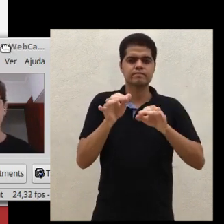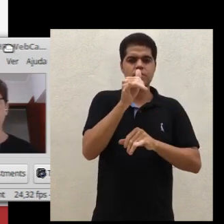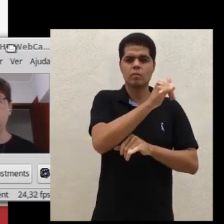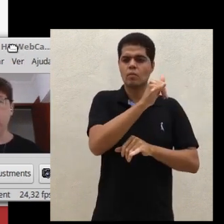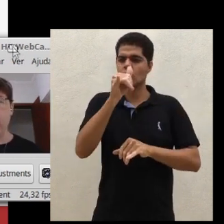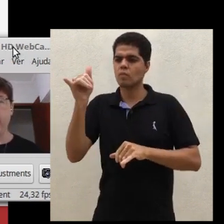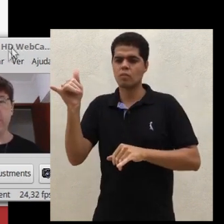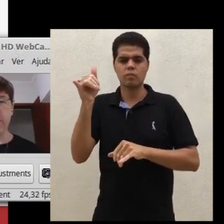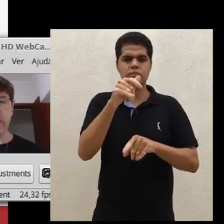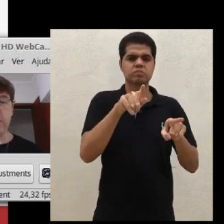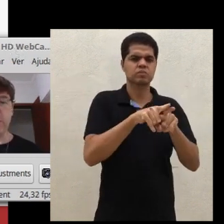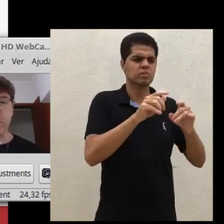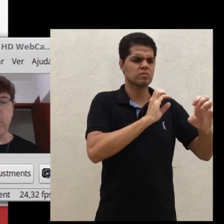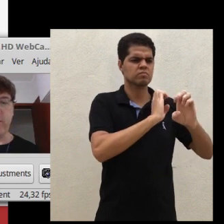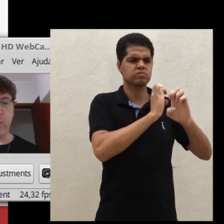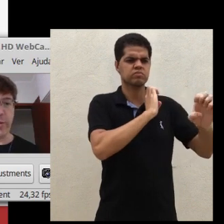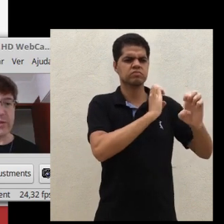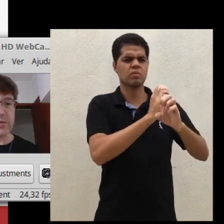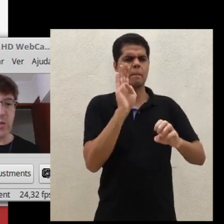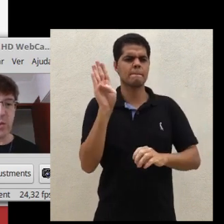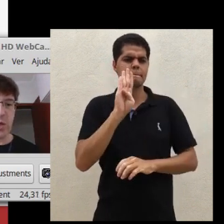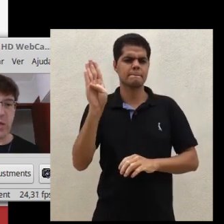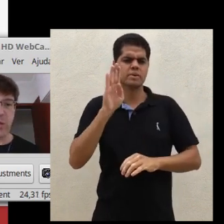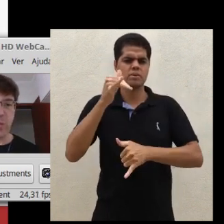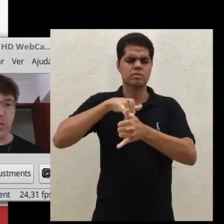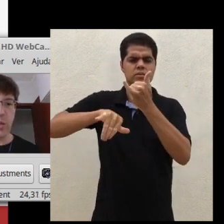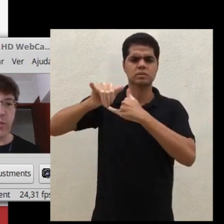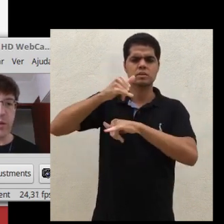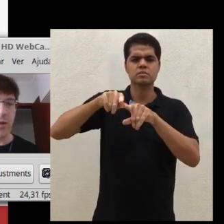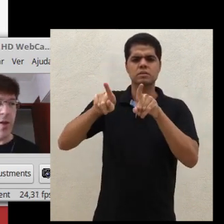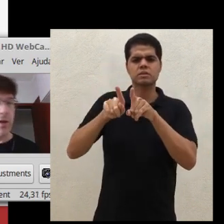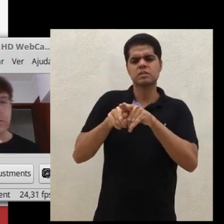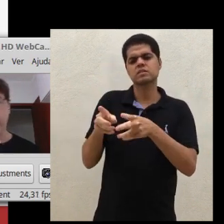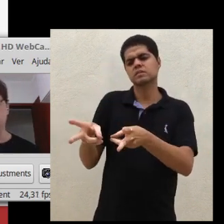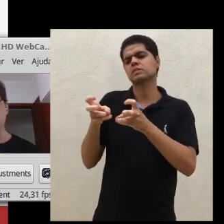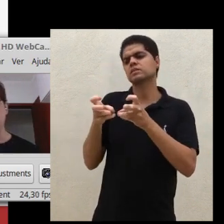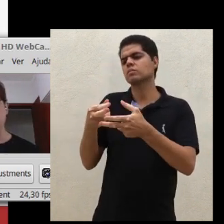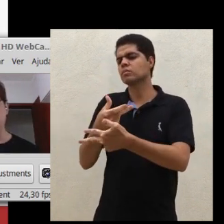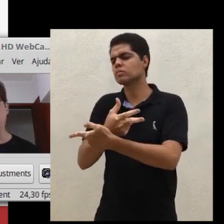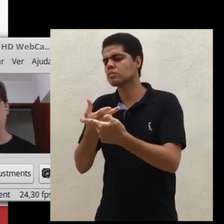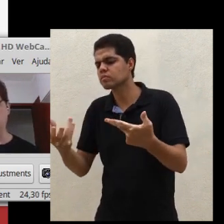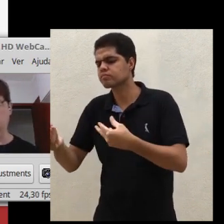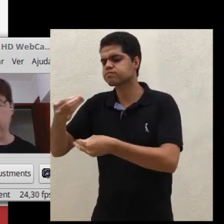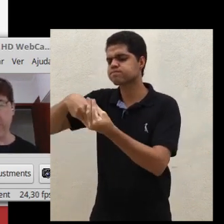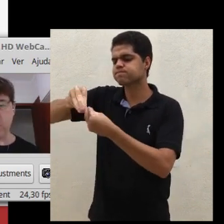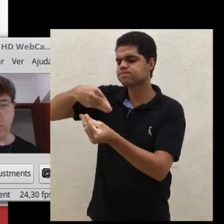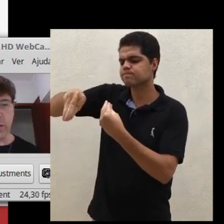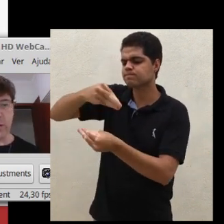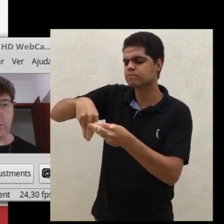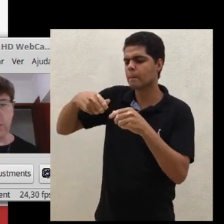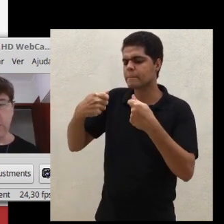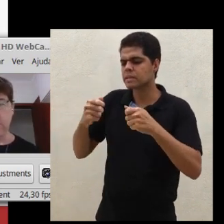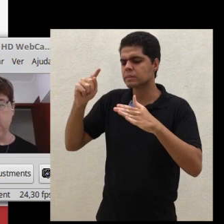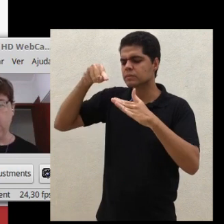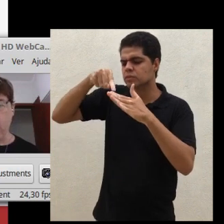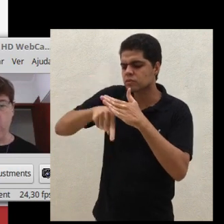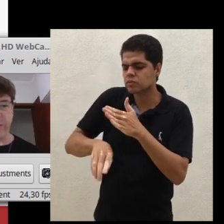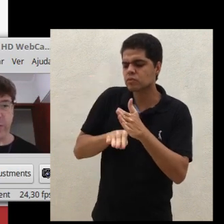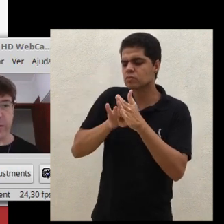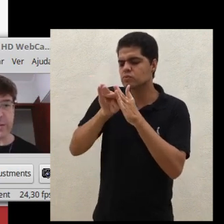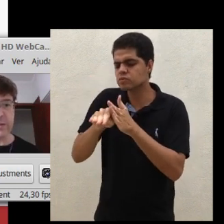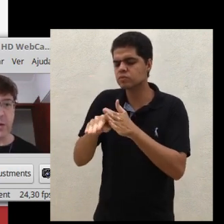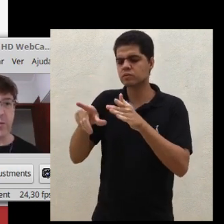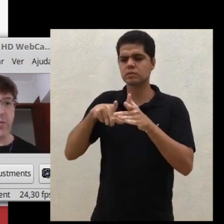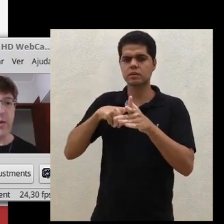tomar decisões rápidas em área esportiva, competição, engenharia bioquímica, se o processo vai ter que fermentar mais ou menos, se interrompe